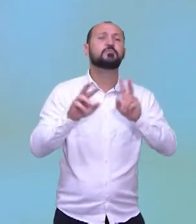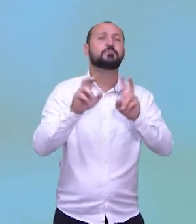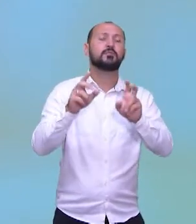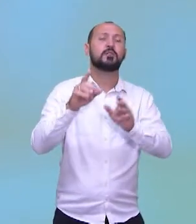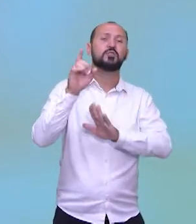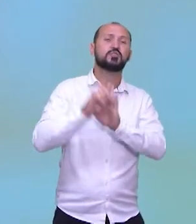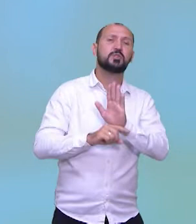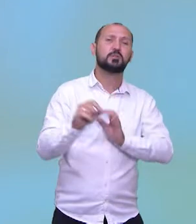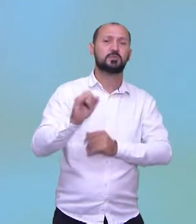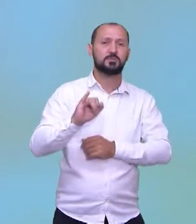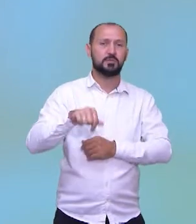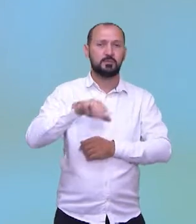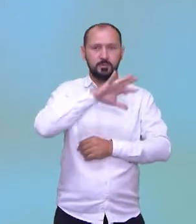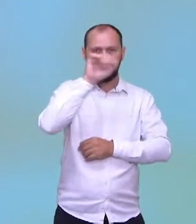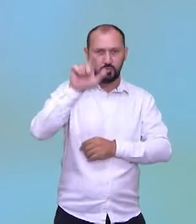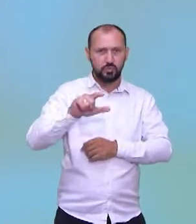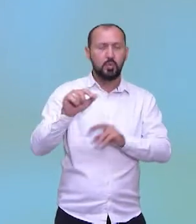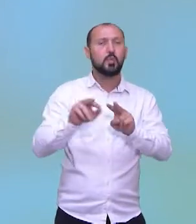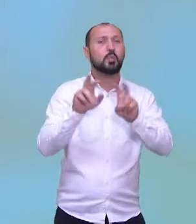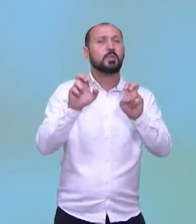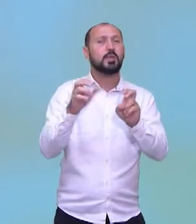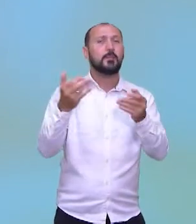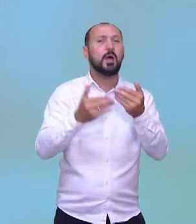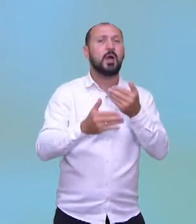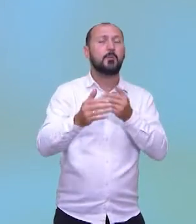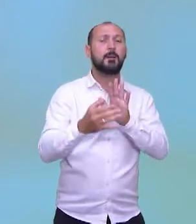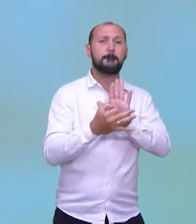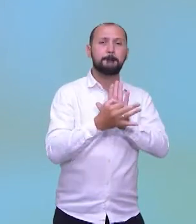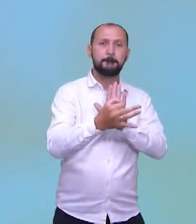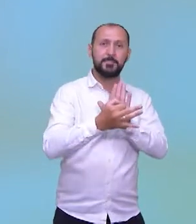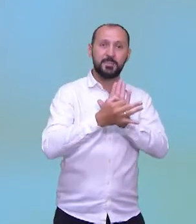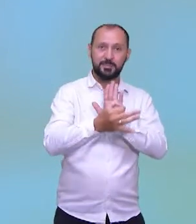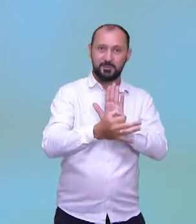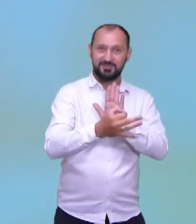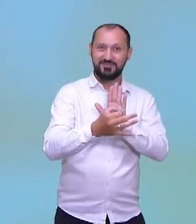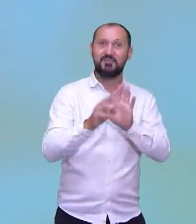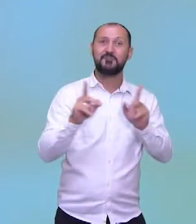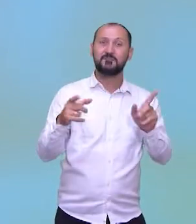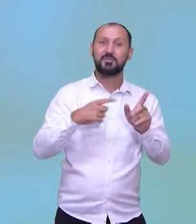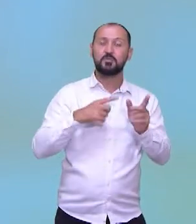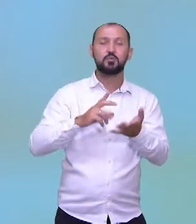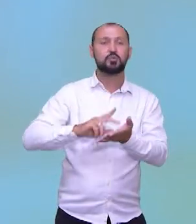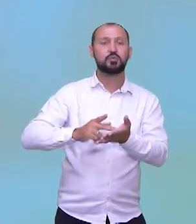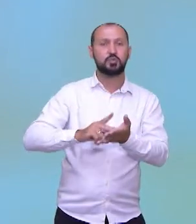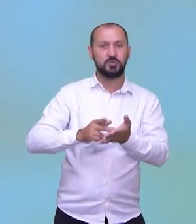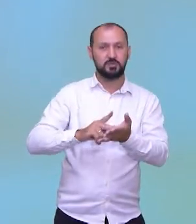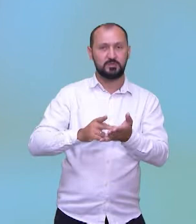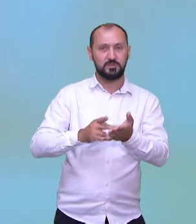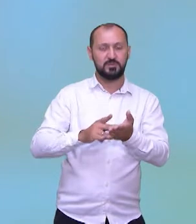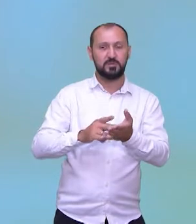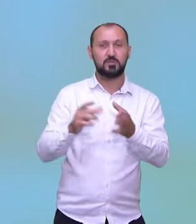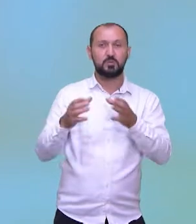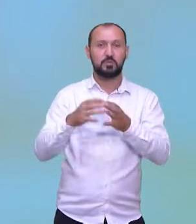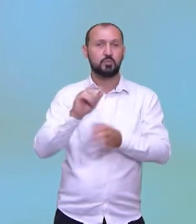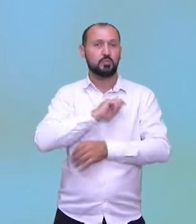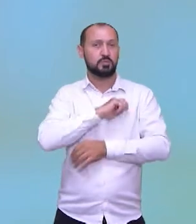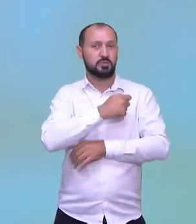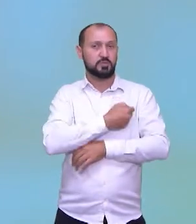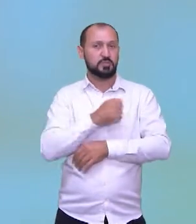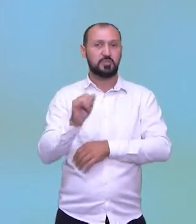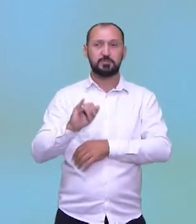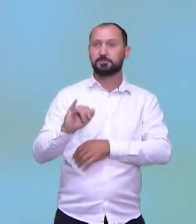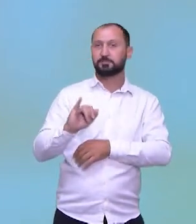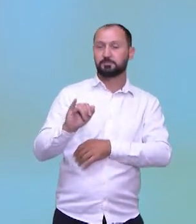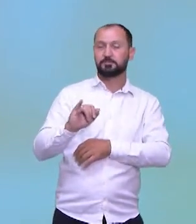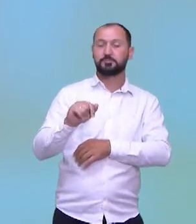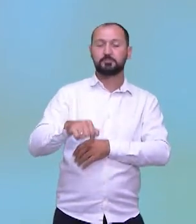em direito tributário aqui em Mato Grosso do Sul, o tema do momento é uma proposta ousada do Sindifiscal, o Sindicato dos Fiscais